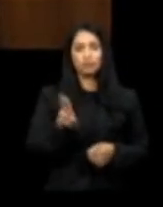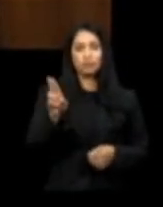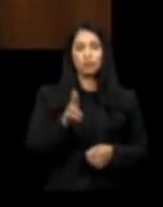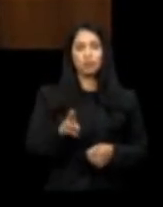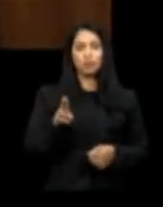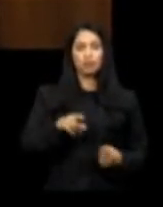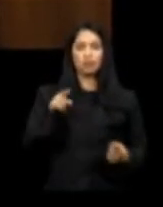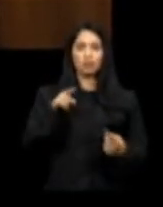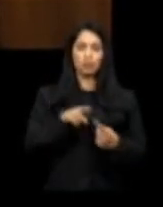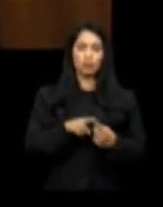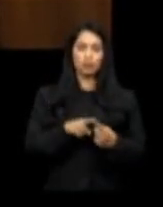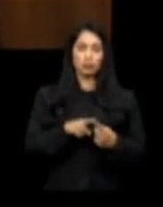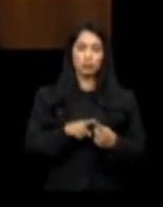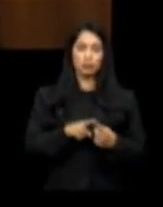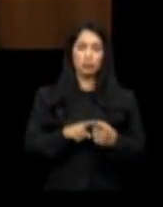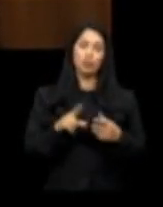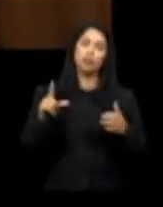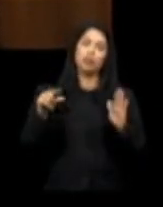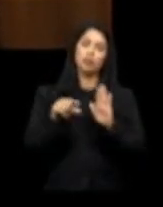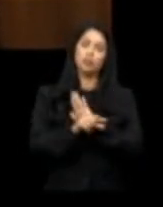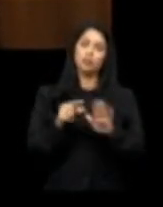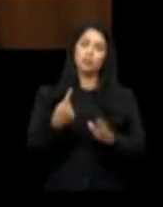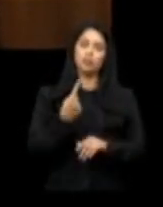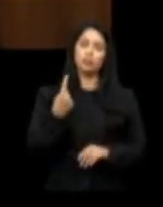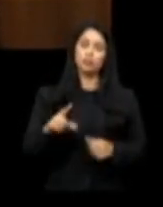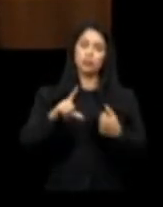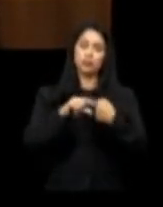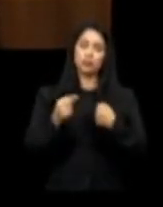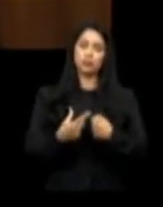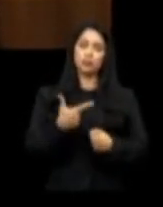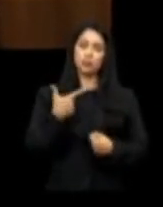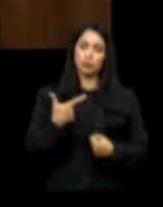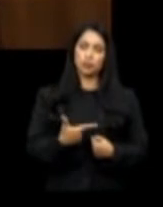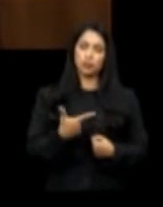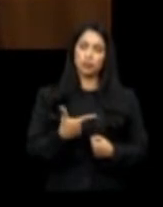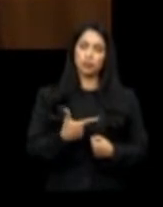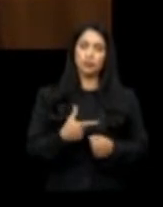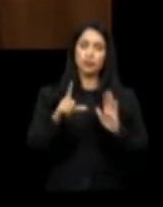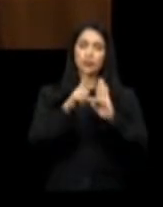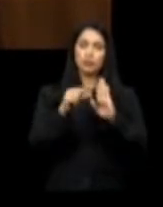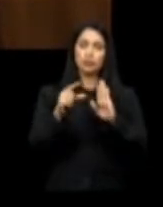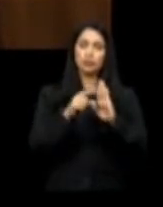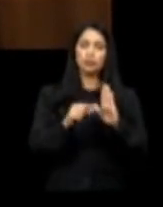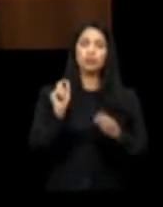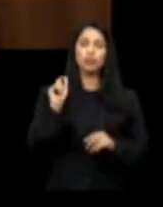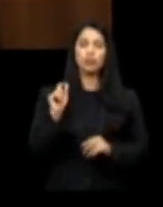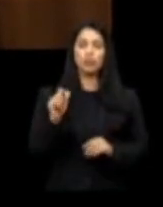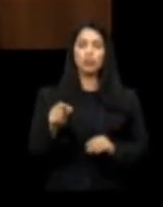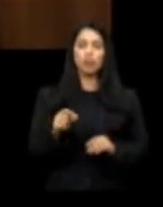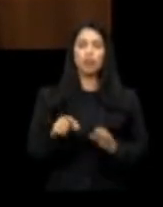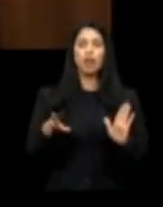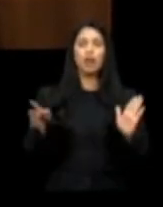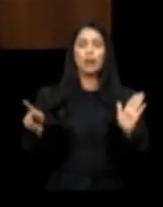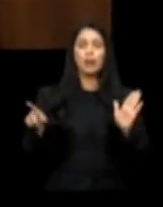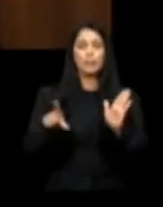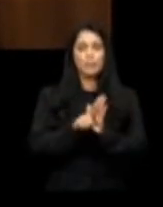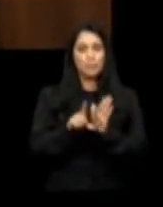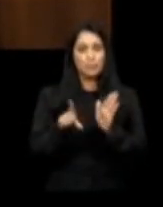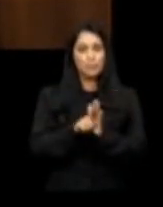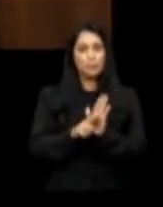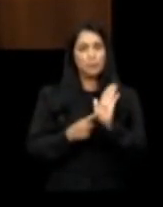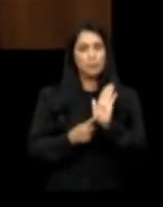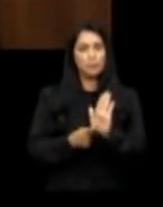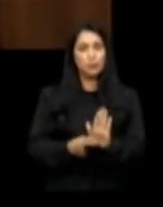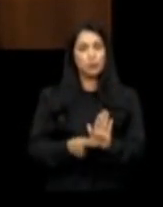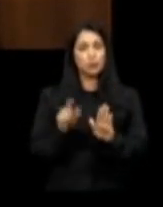para a finalidade prevista no parágrafo 1º do artigo 2º. Como destacar acima, a doutrina e a própria legislação aplicável impõem